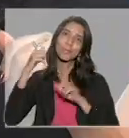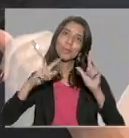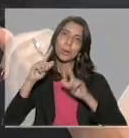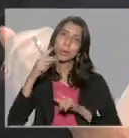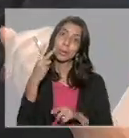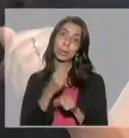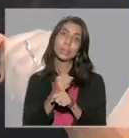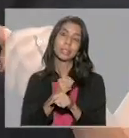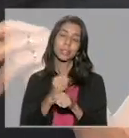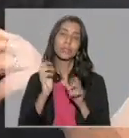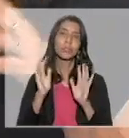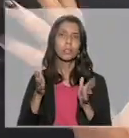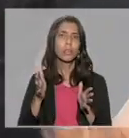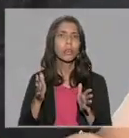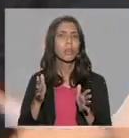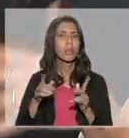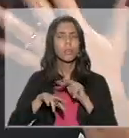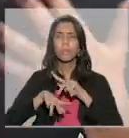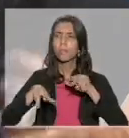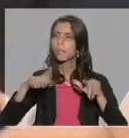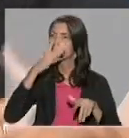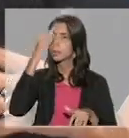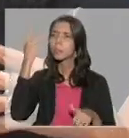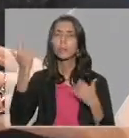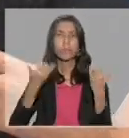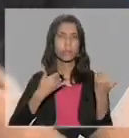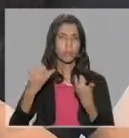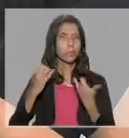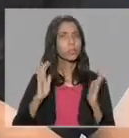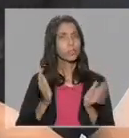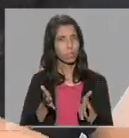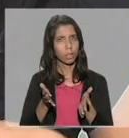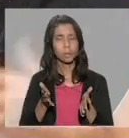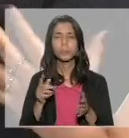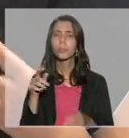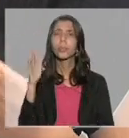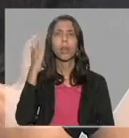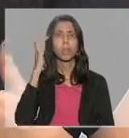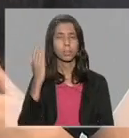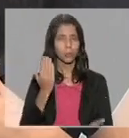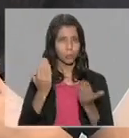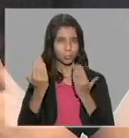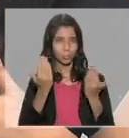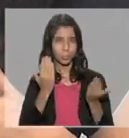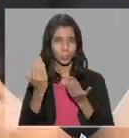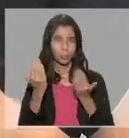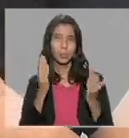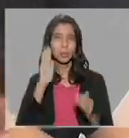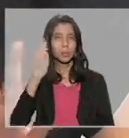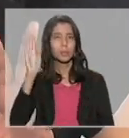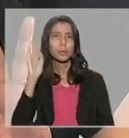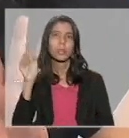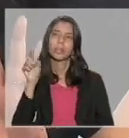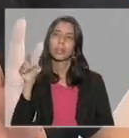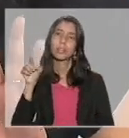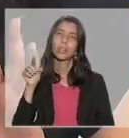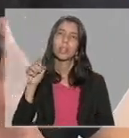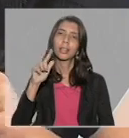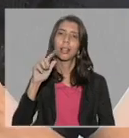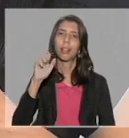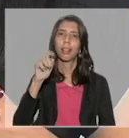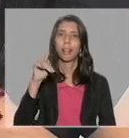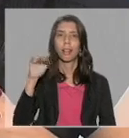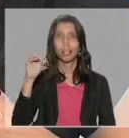já há uns 2 anos, e eu venho ouvindo vários relatos aqui. Vocês acham que numa comparação, aí principalmente para o